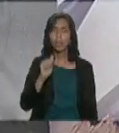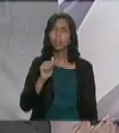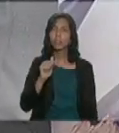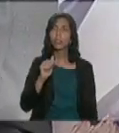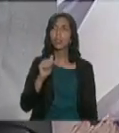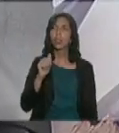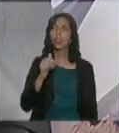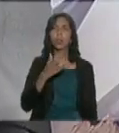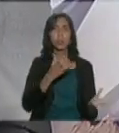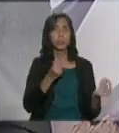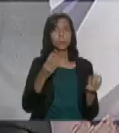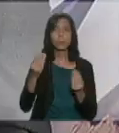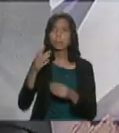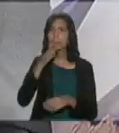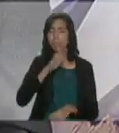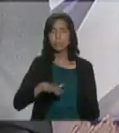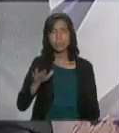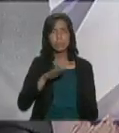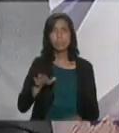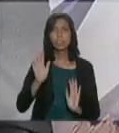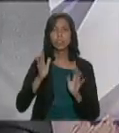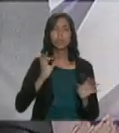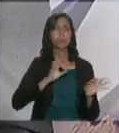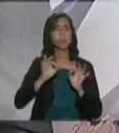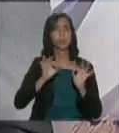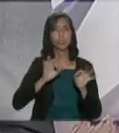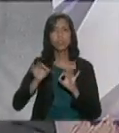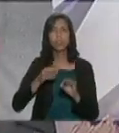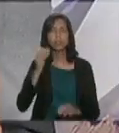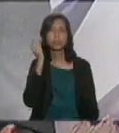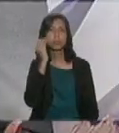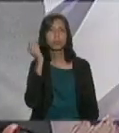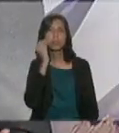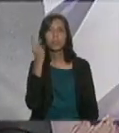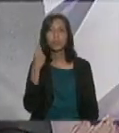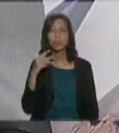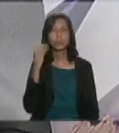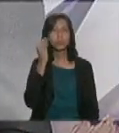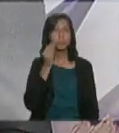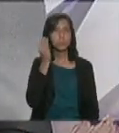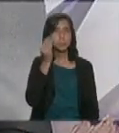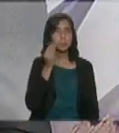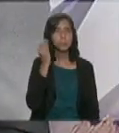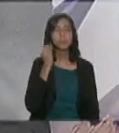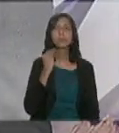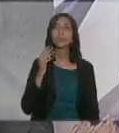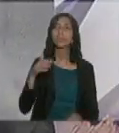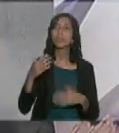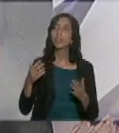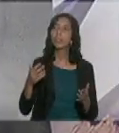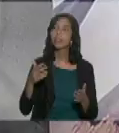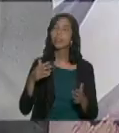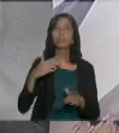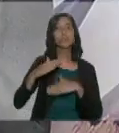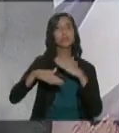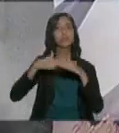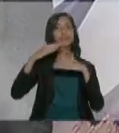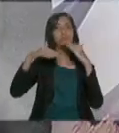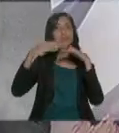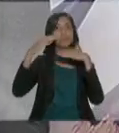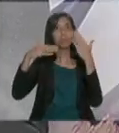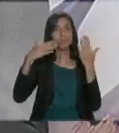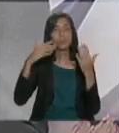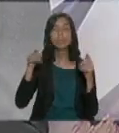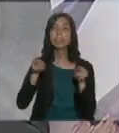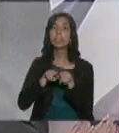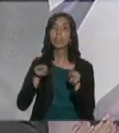isso, mais de 1.000 crianças já passaram pelo teu projeto, já experimentaram dessa tua experiência, e aí o negócio acabou evoluindo um